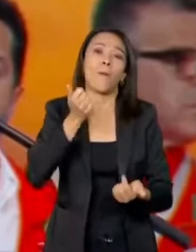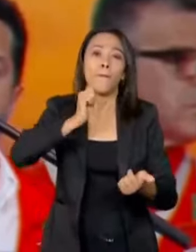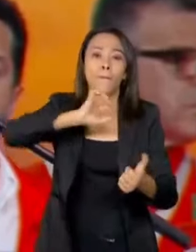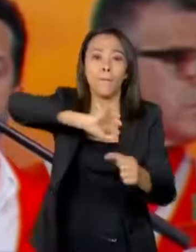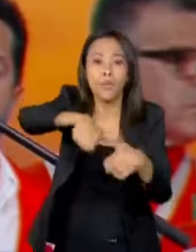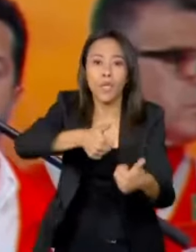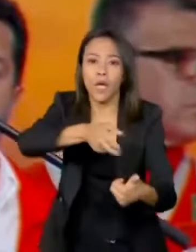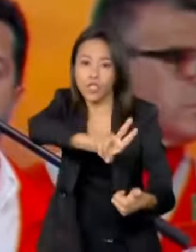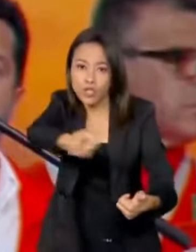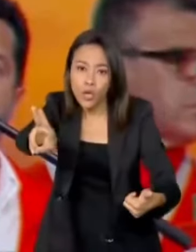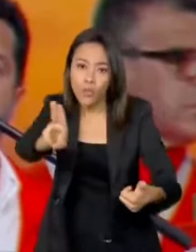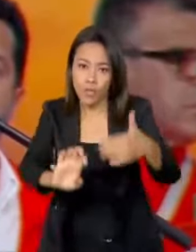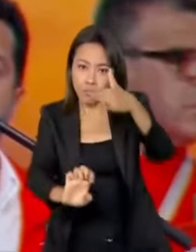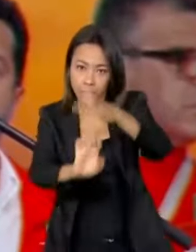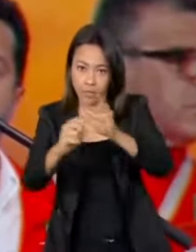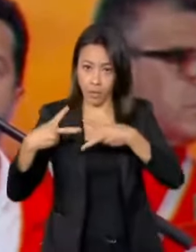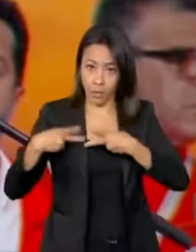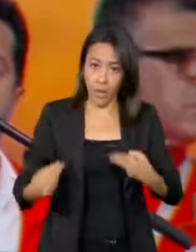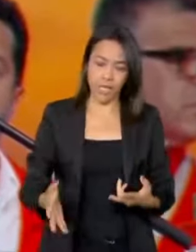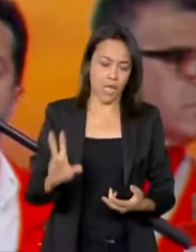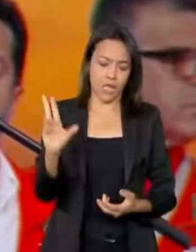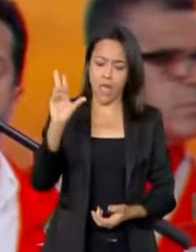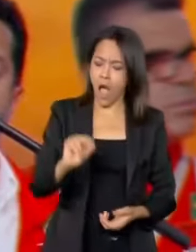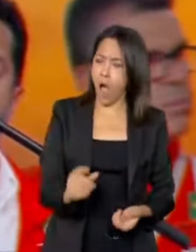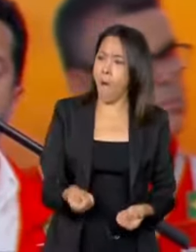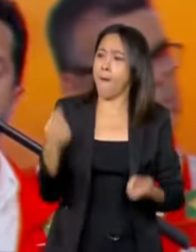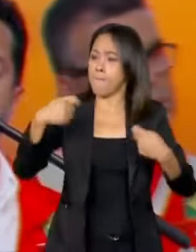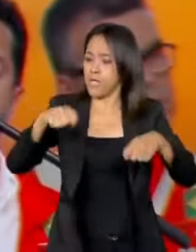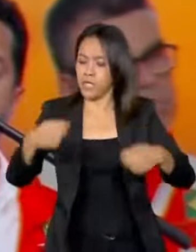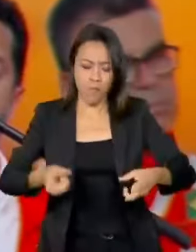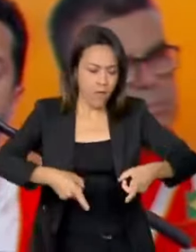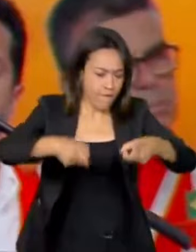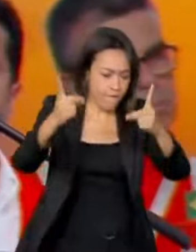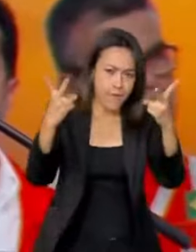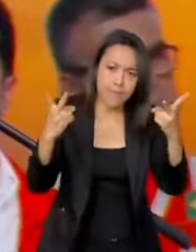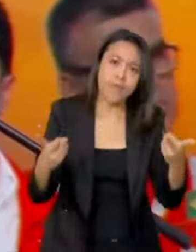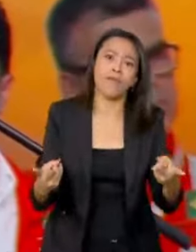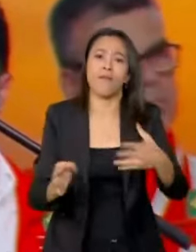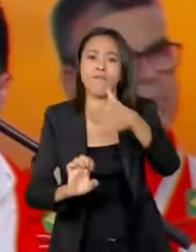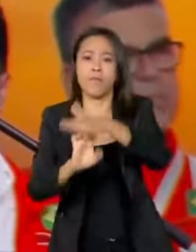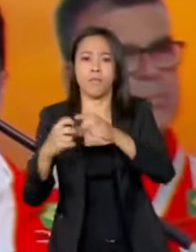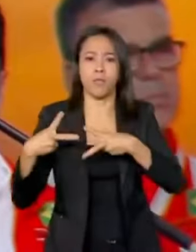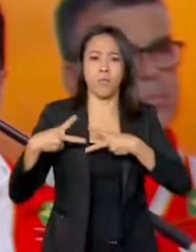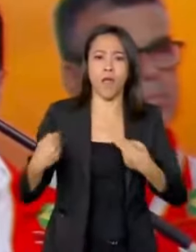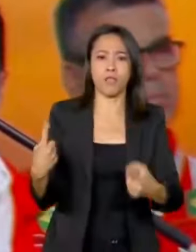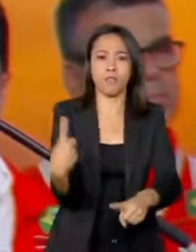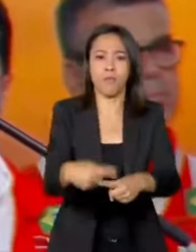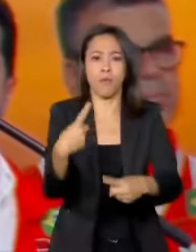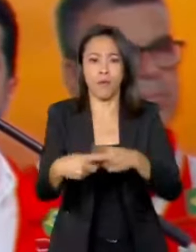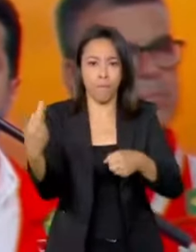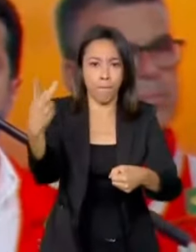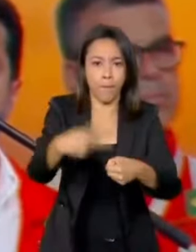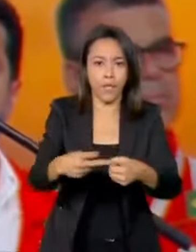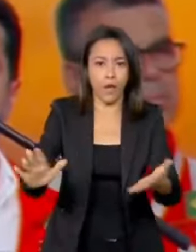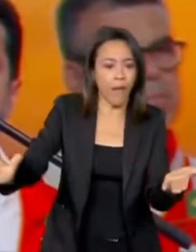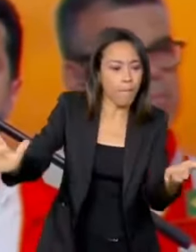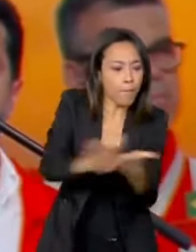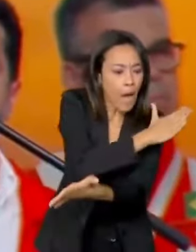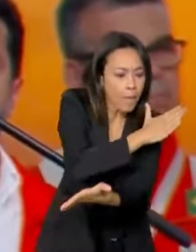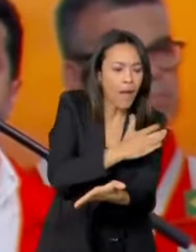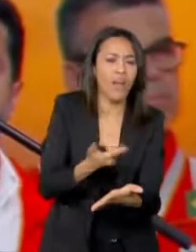vezes já disseram, não, nós temos que vender a Petrobras porque o petróleo vai acabar e a gente vai ficar com uma empresa que não presta